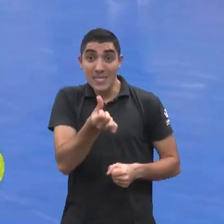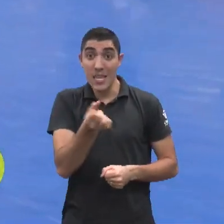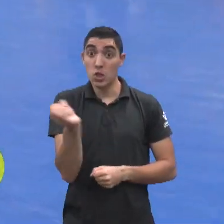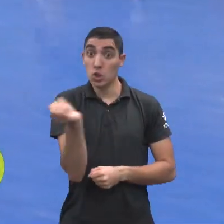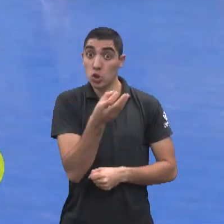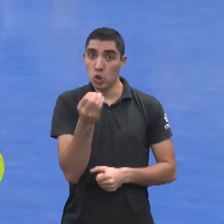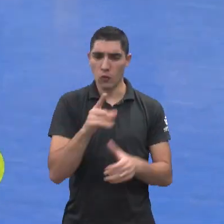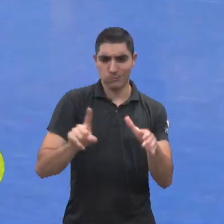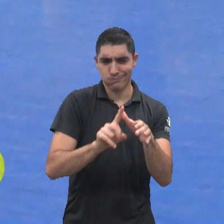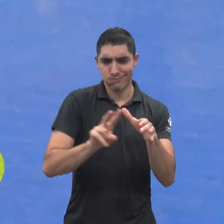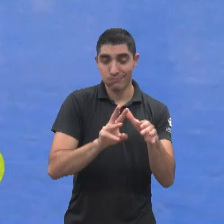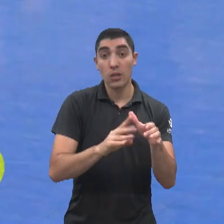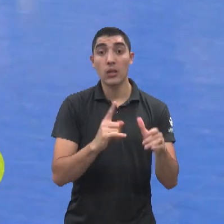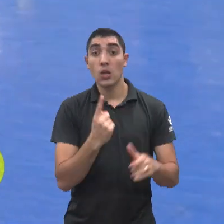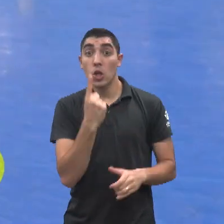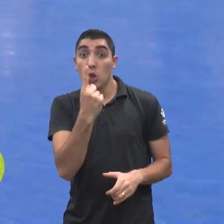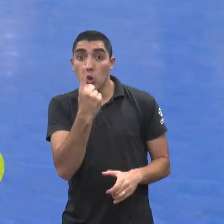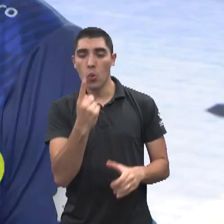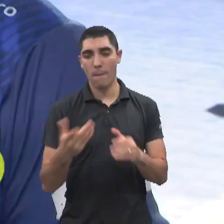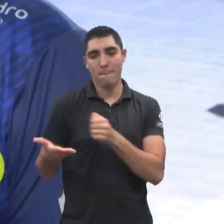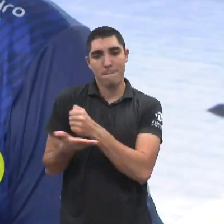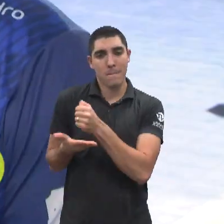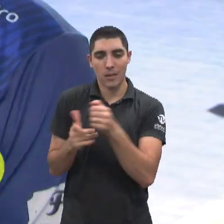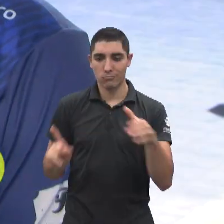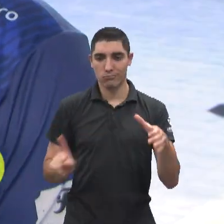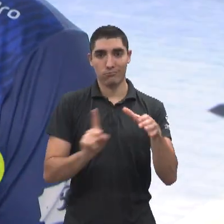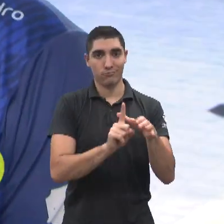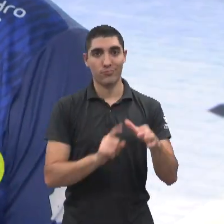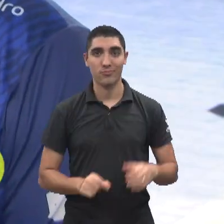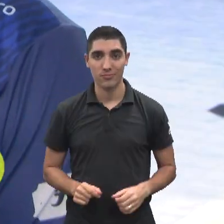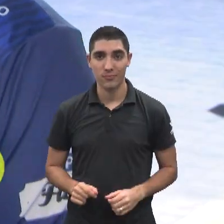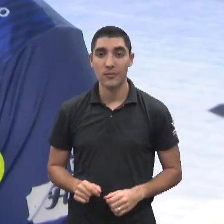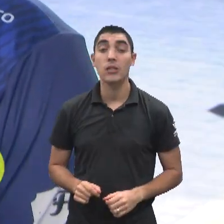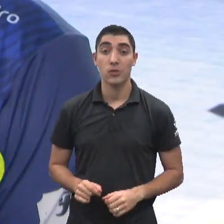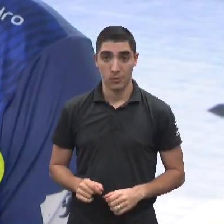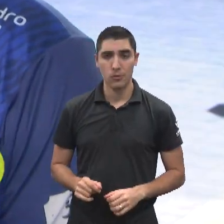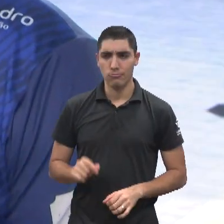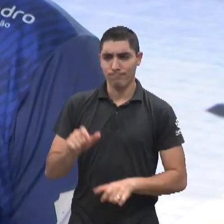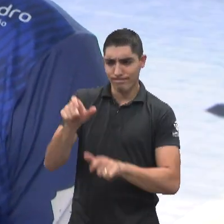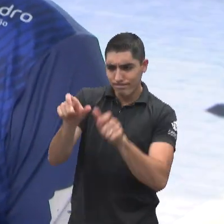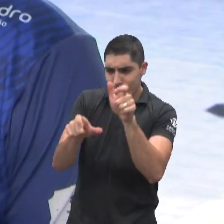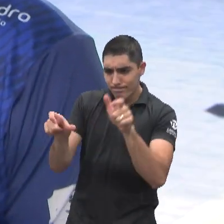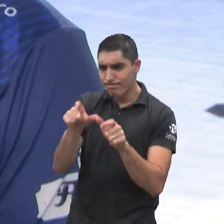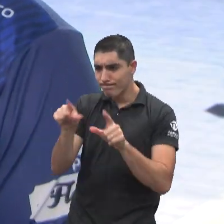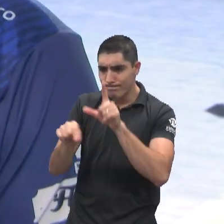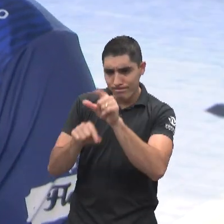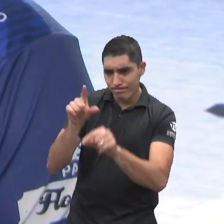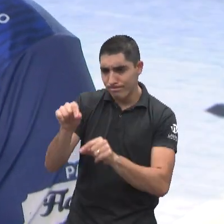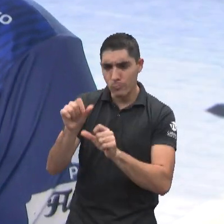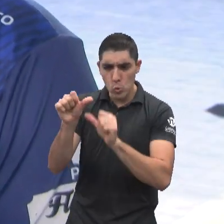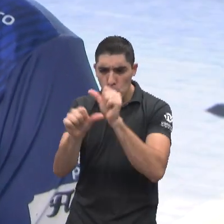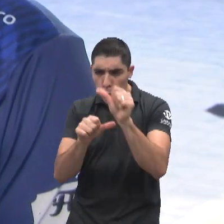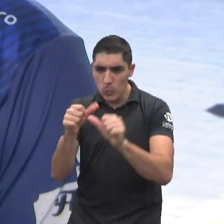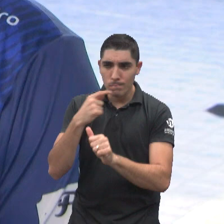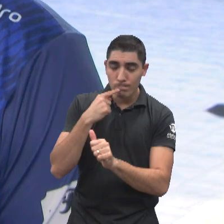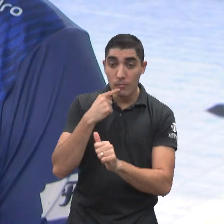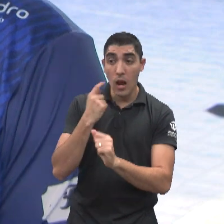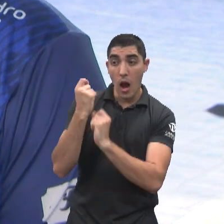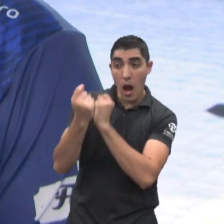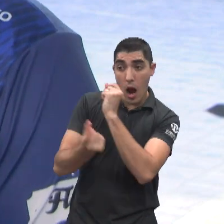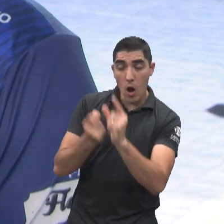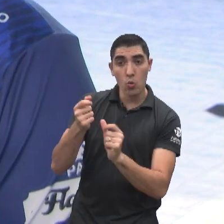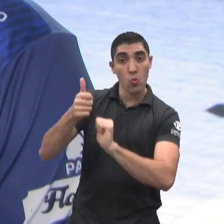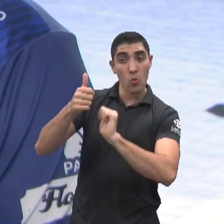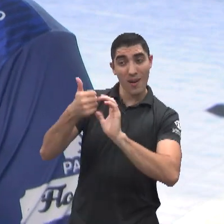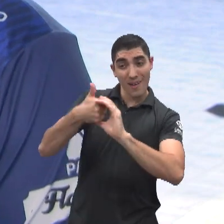contratados e 1 atleta promovido da base. A gente trocou peça por peça e pensando muito na característica do que eu já tenho, dos que renovaram,